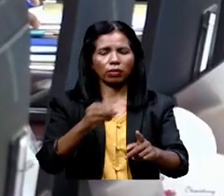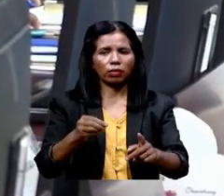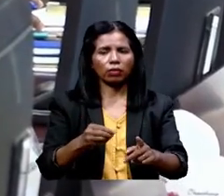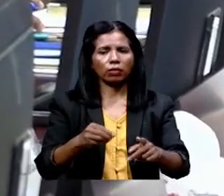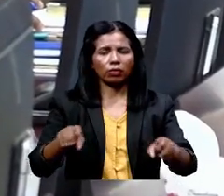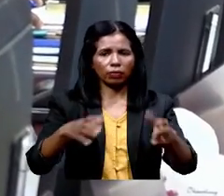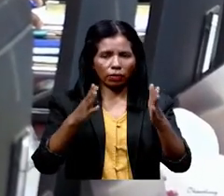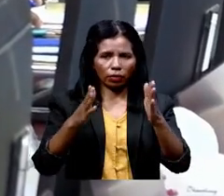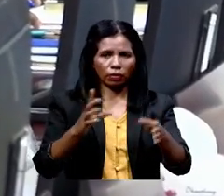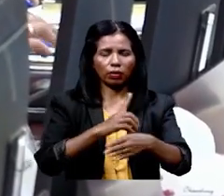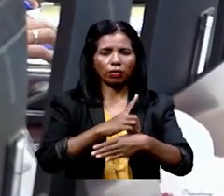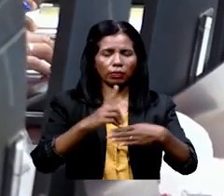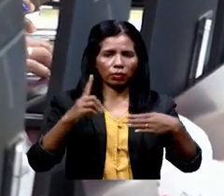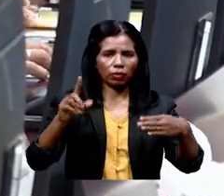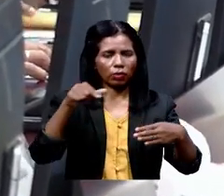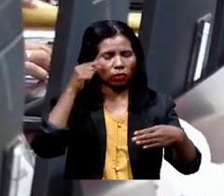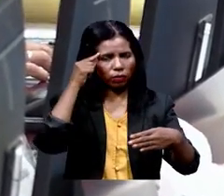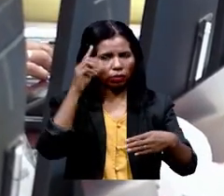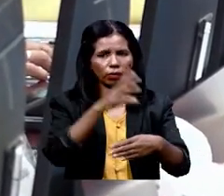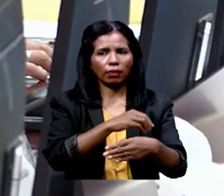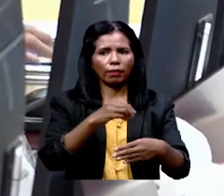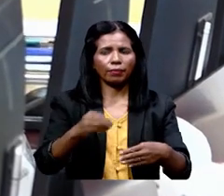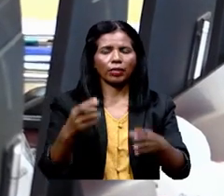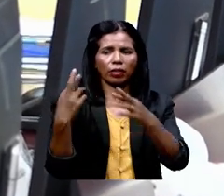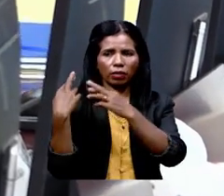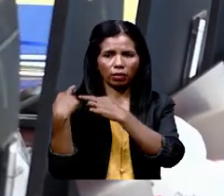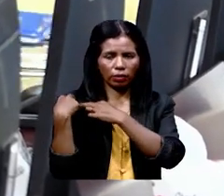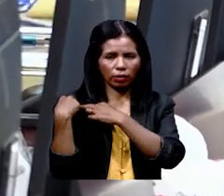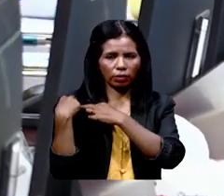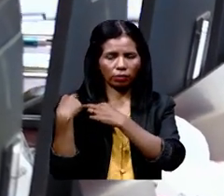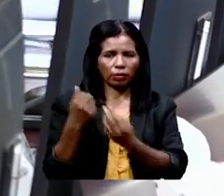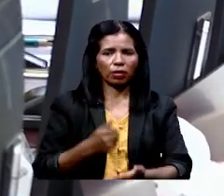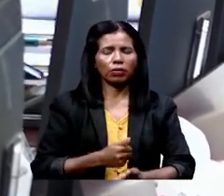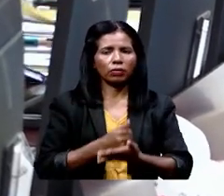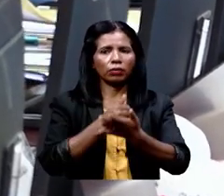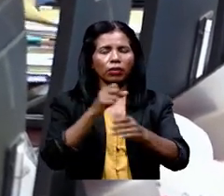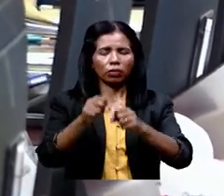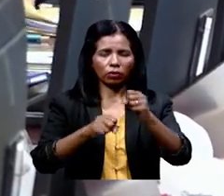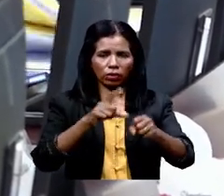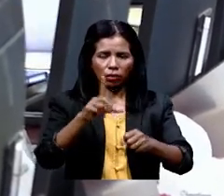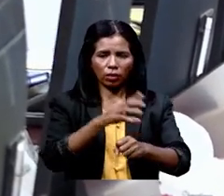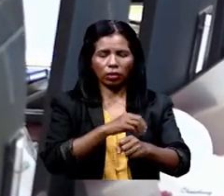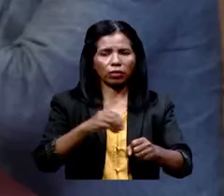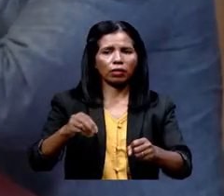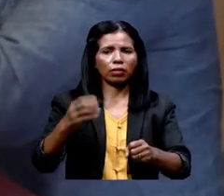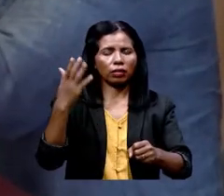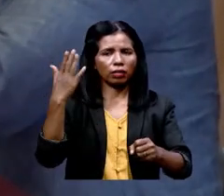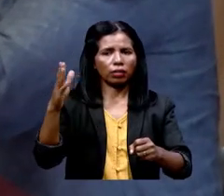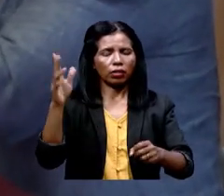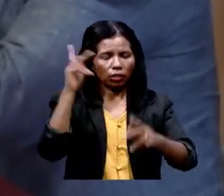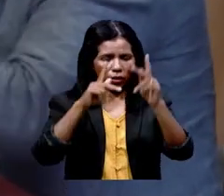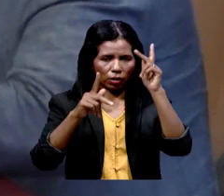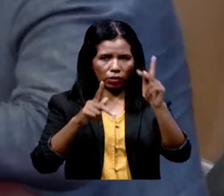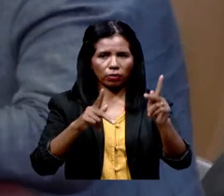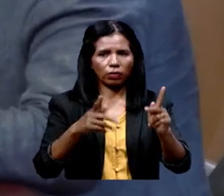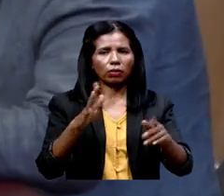profissional departamento governamental nebe responsável ba assistência social nebe se considera iha caso